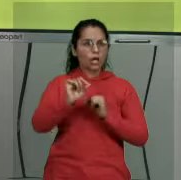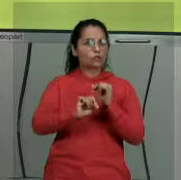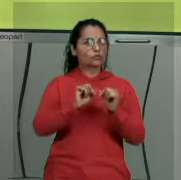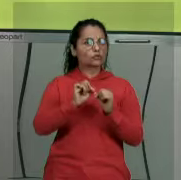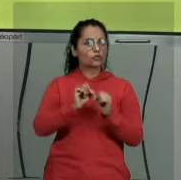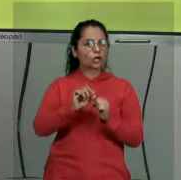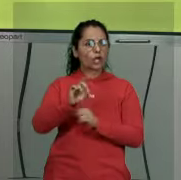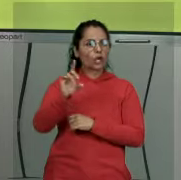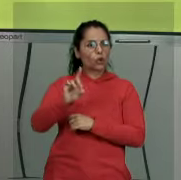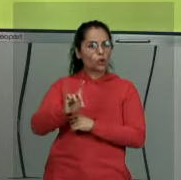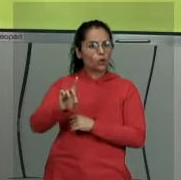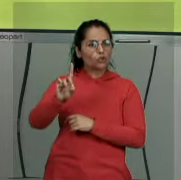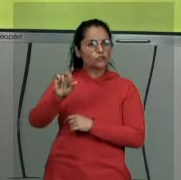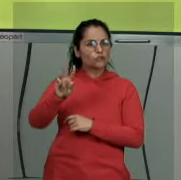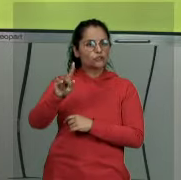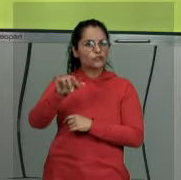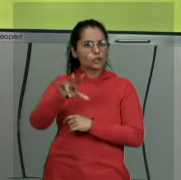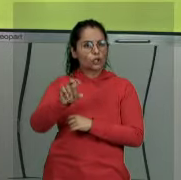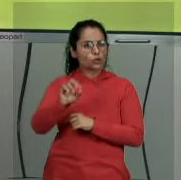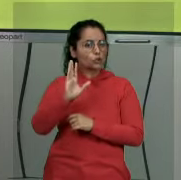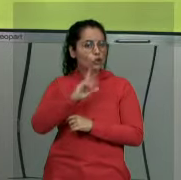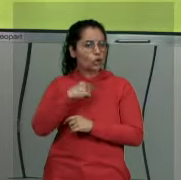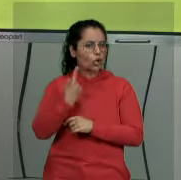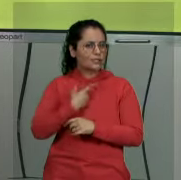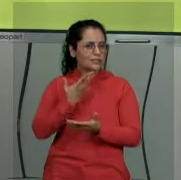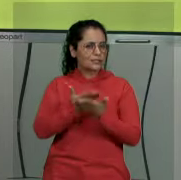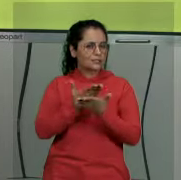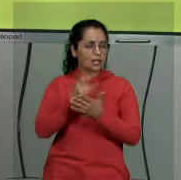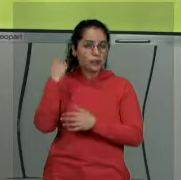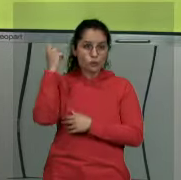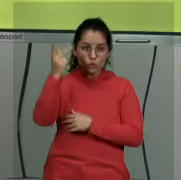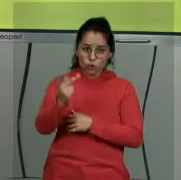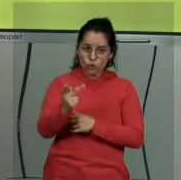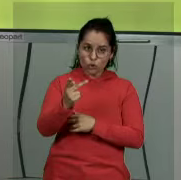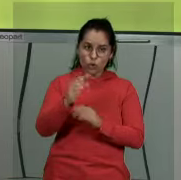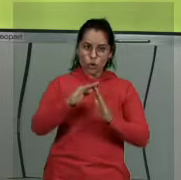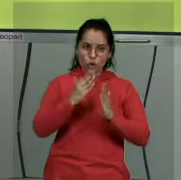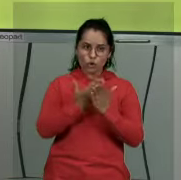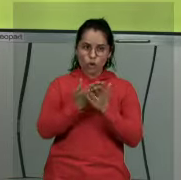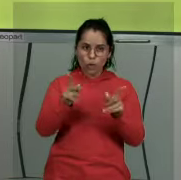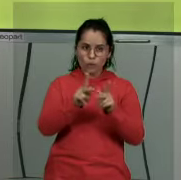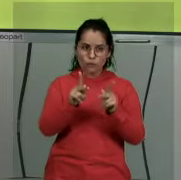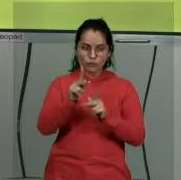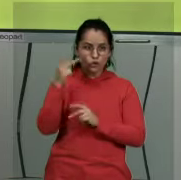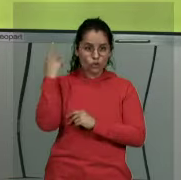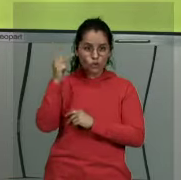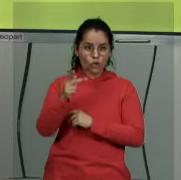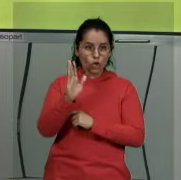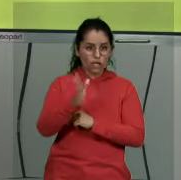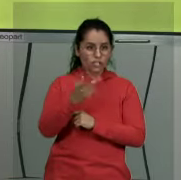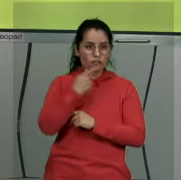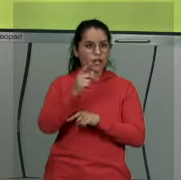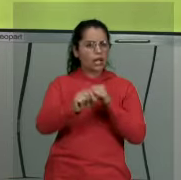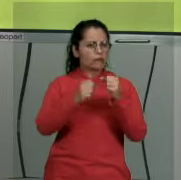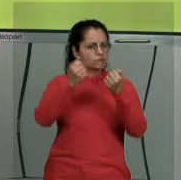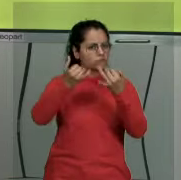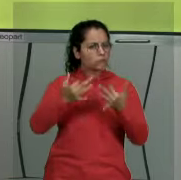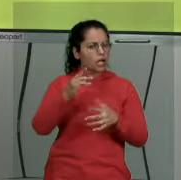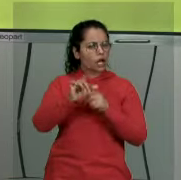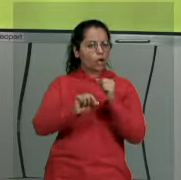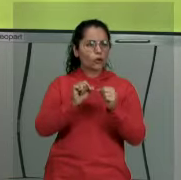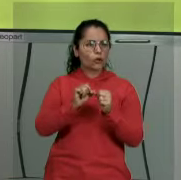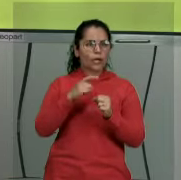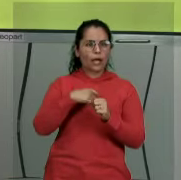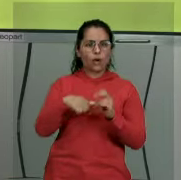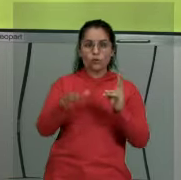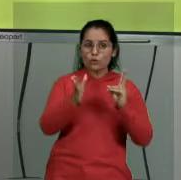aqui, gente, a gente já estudou em história, né? Na escola, os professores de história, né? Já falaram com a gente o quê? Os